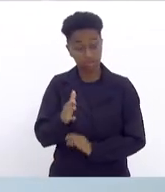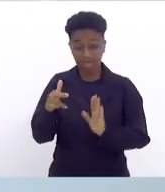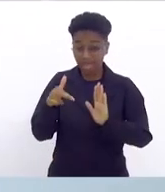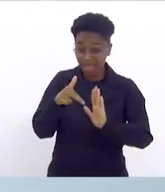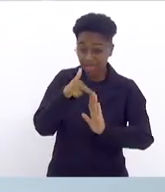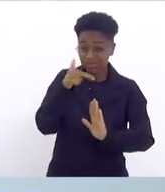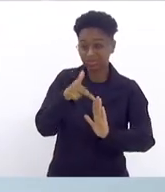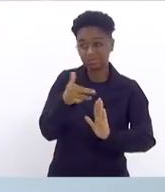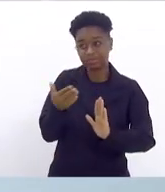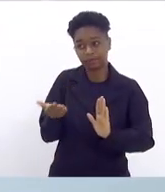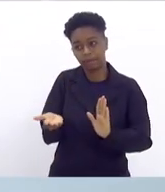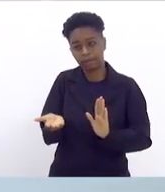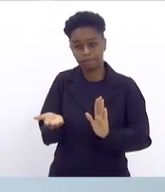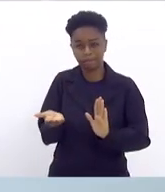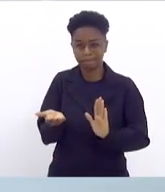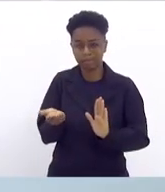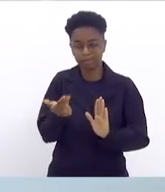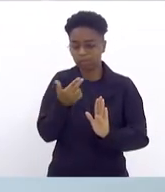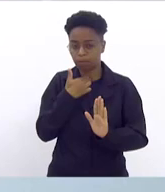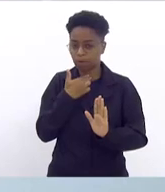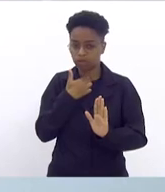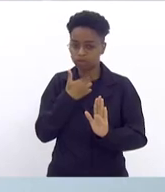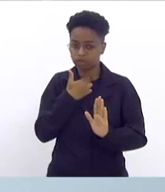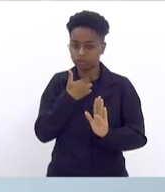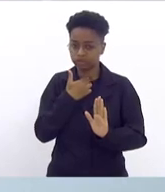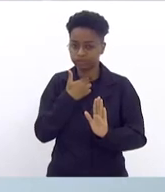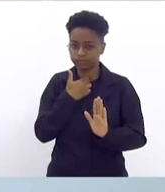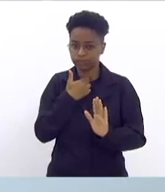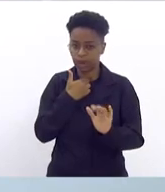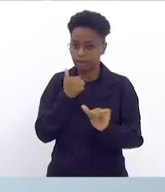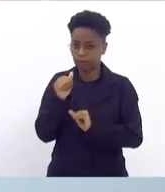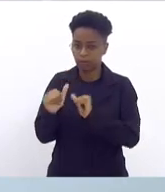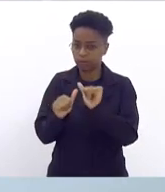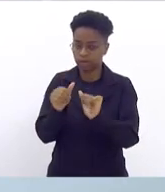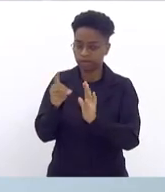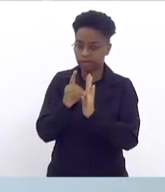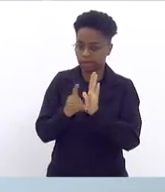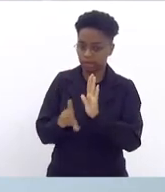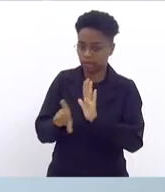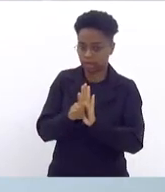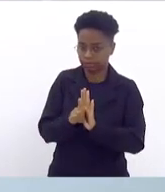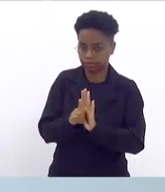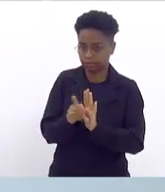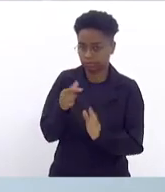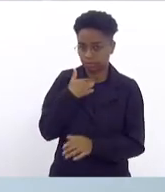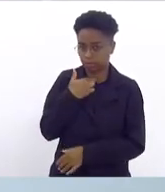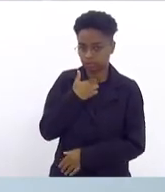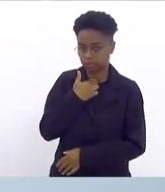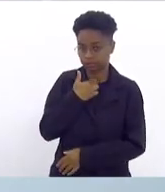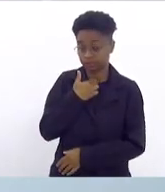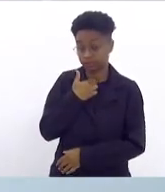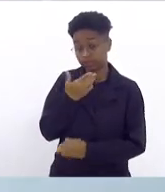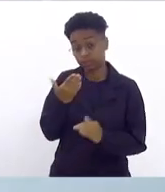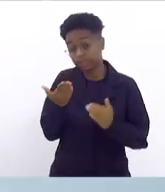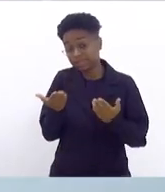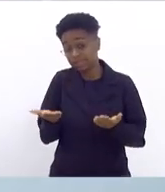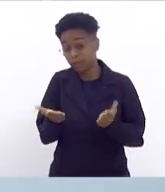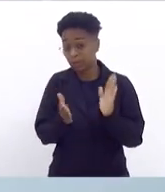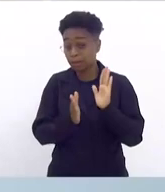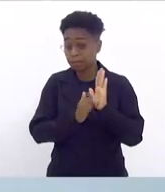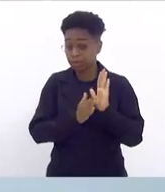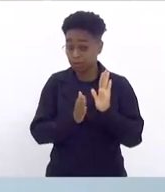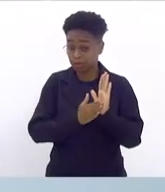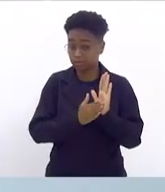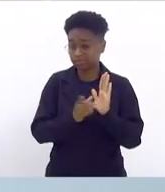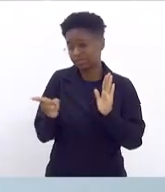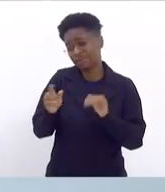resolução não pode modificar um decreto-lei. Então, a proposta, o